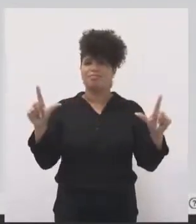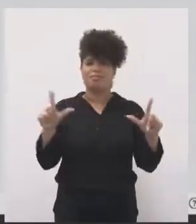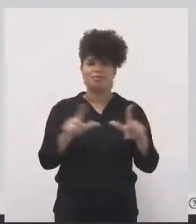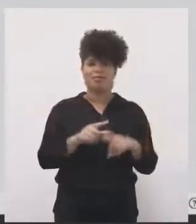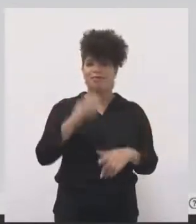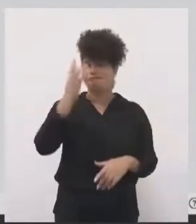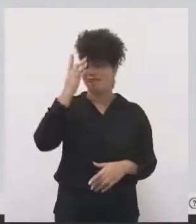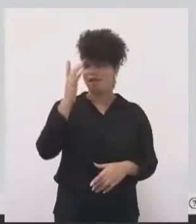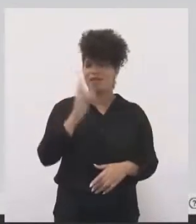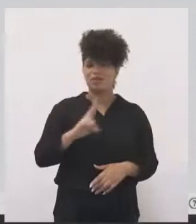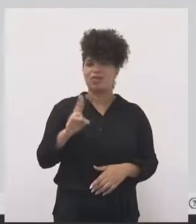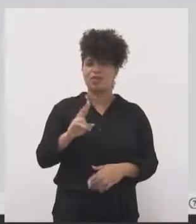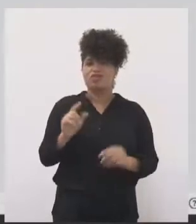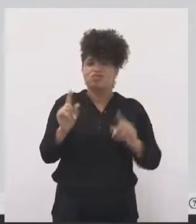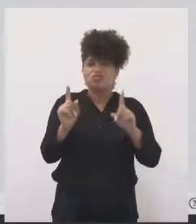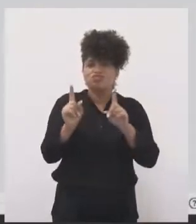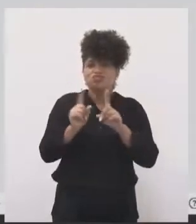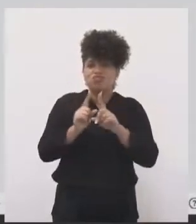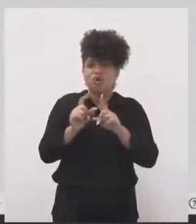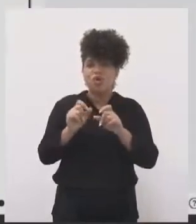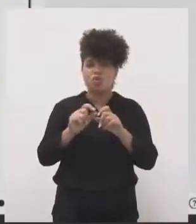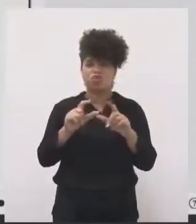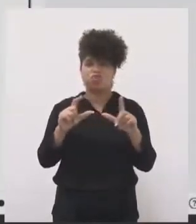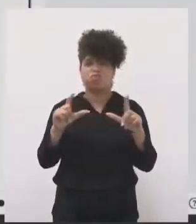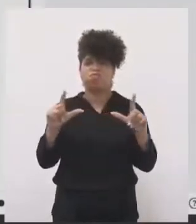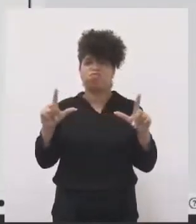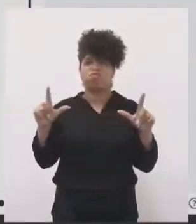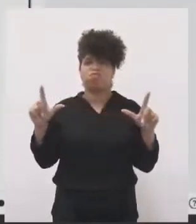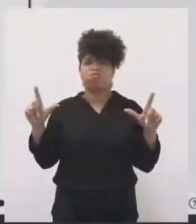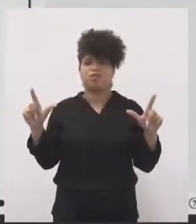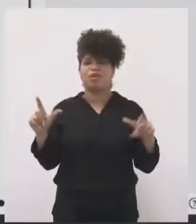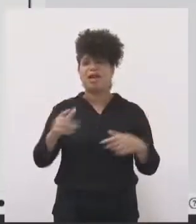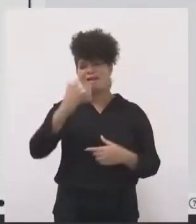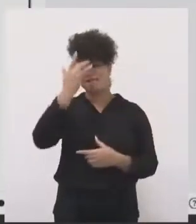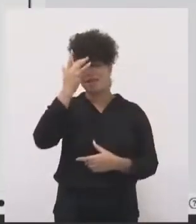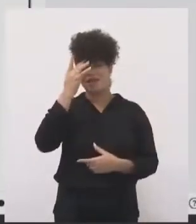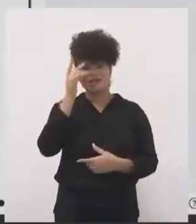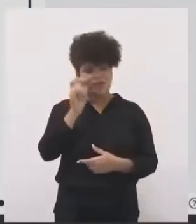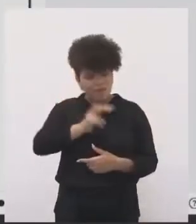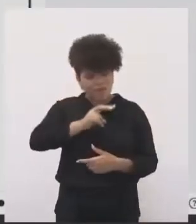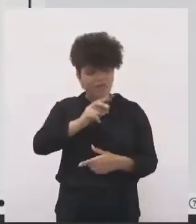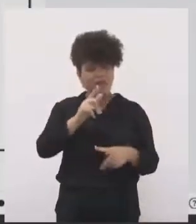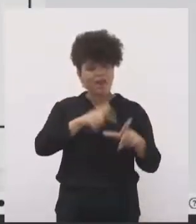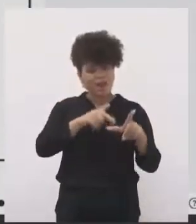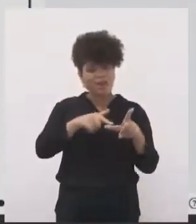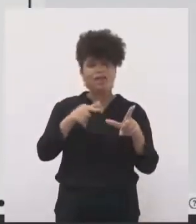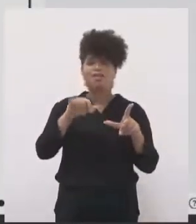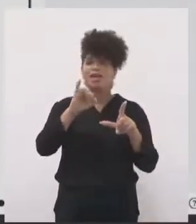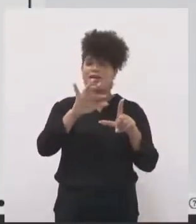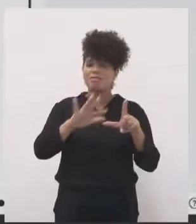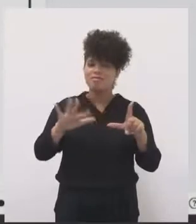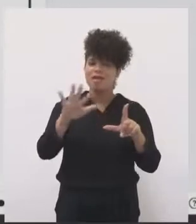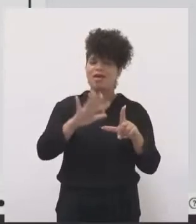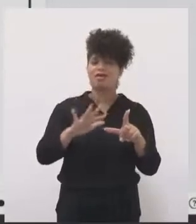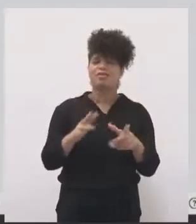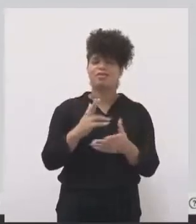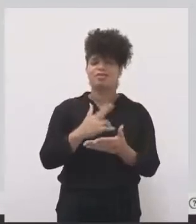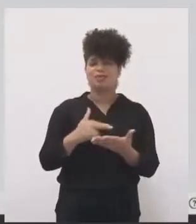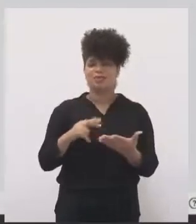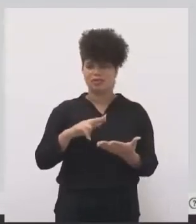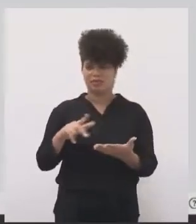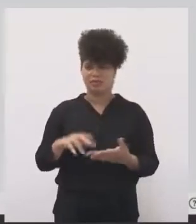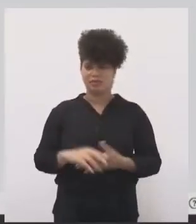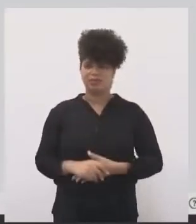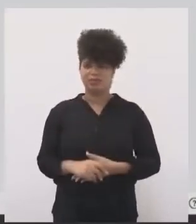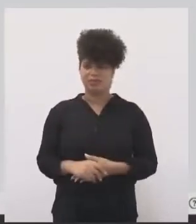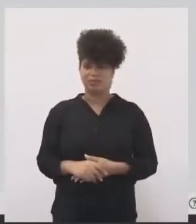muito útil, que eu posso deixar bem pequenininho ou eu posso deixar grandão para facilitar na hora que eu estiver fazendo algum tipo de edição.